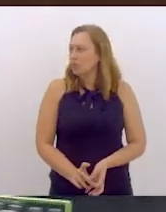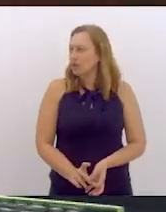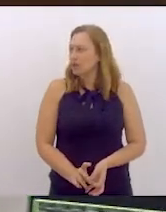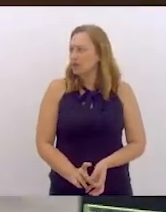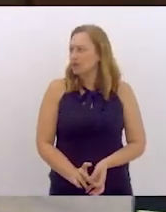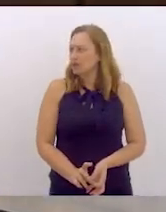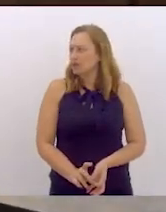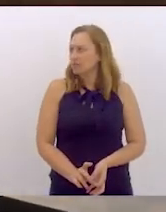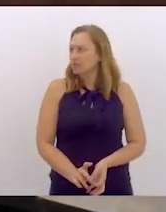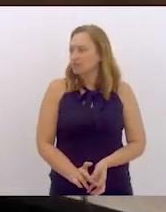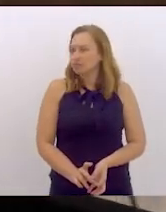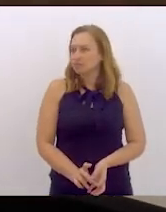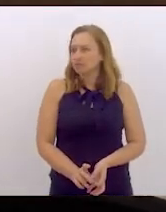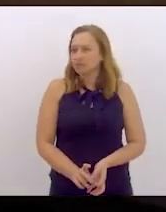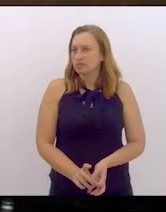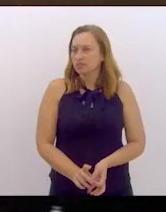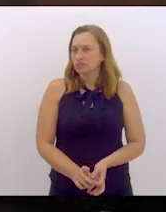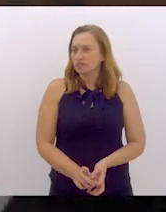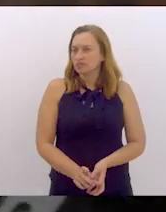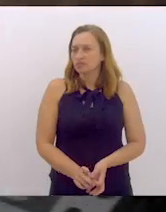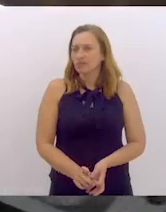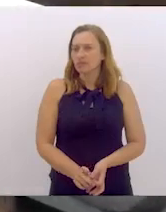E aí